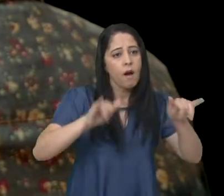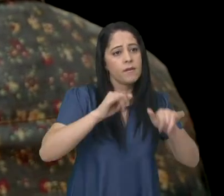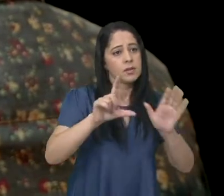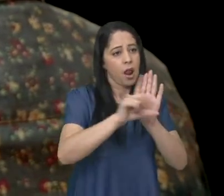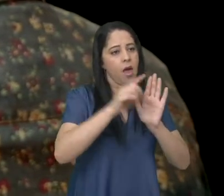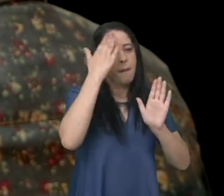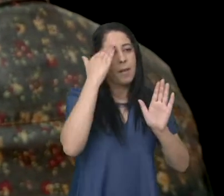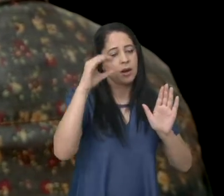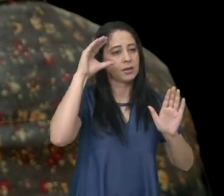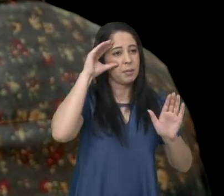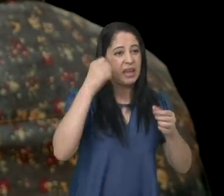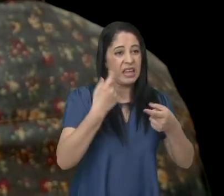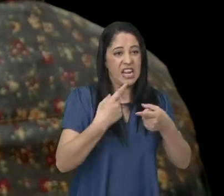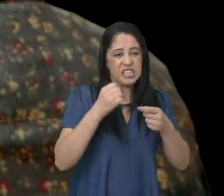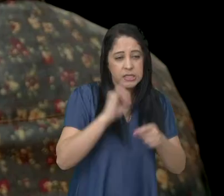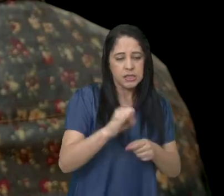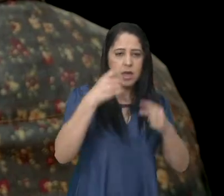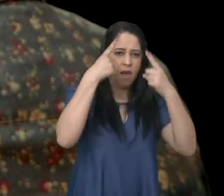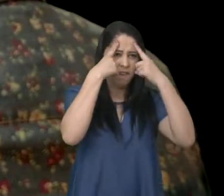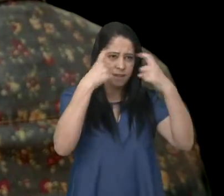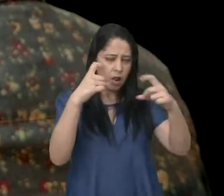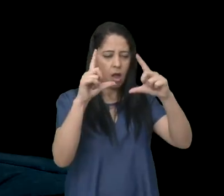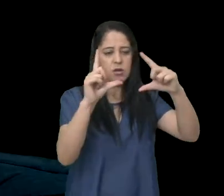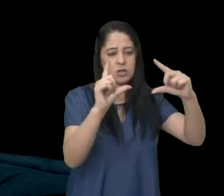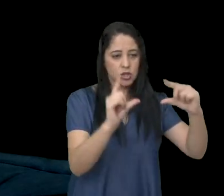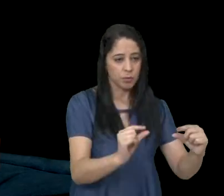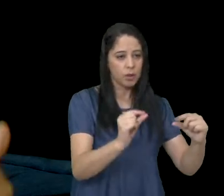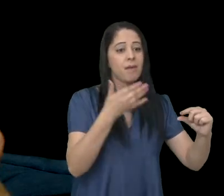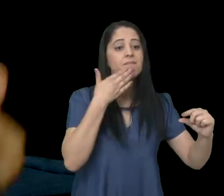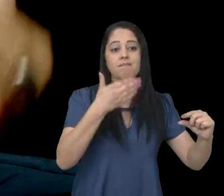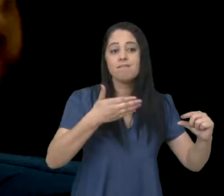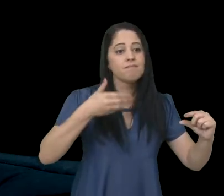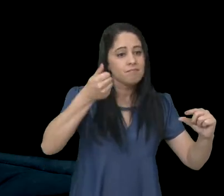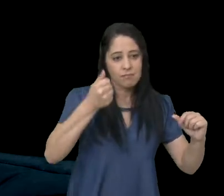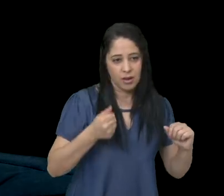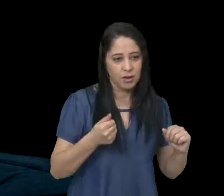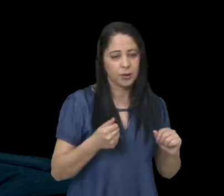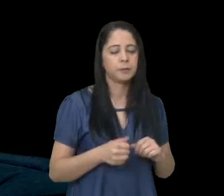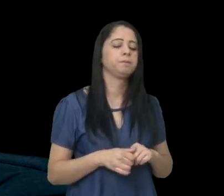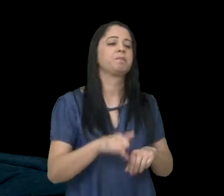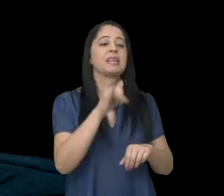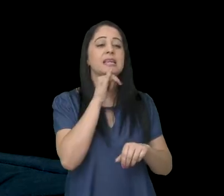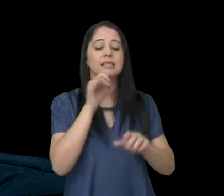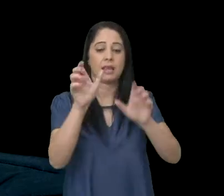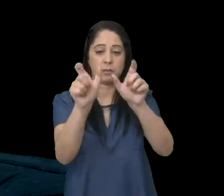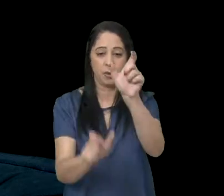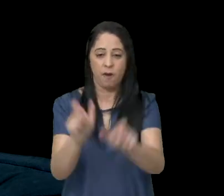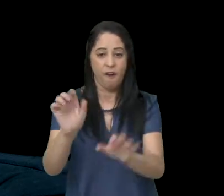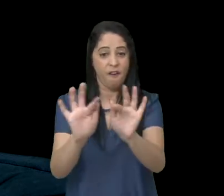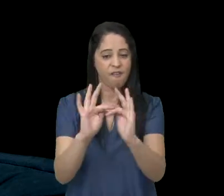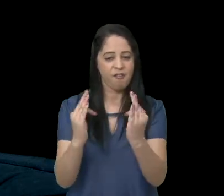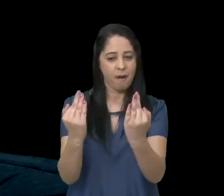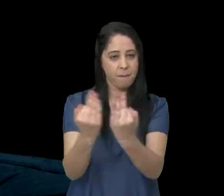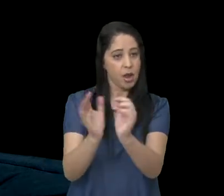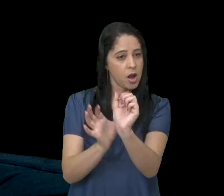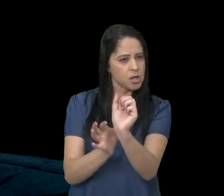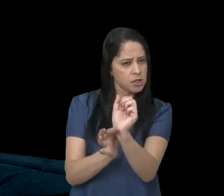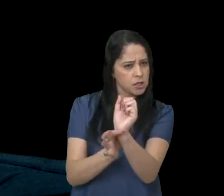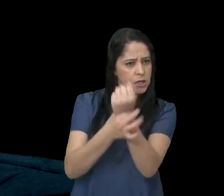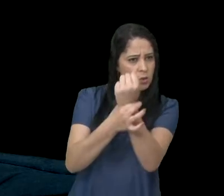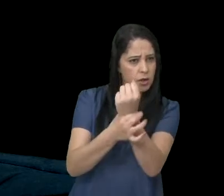um salto de qualidade para a vida de todos, porque quando você tem uma família onde